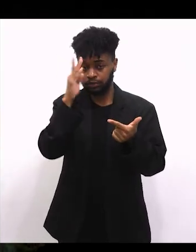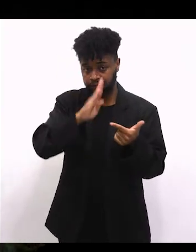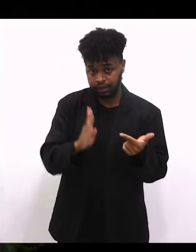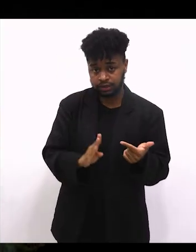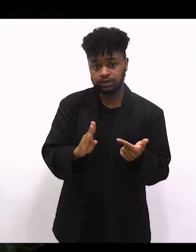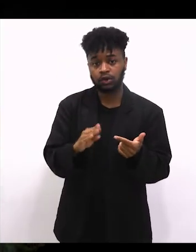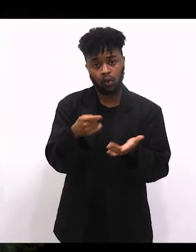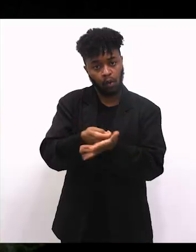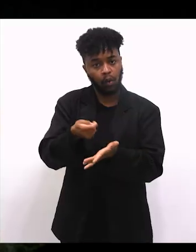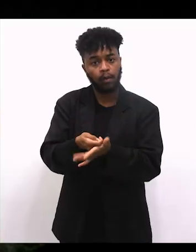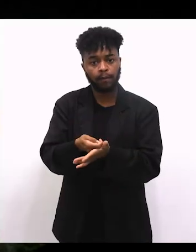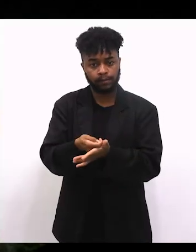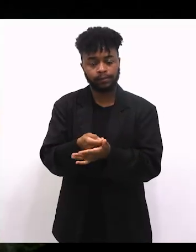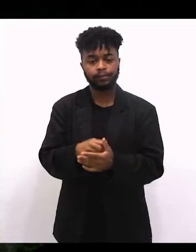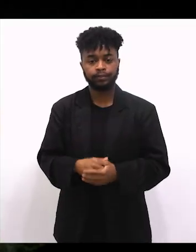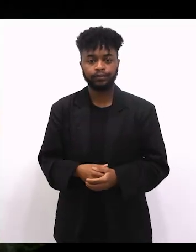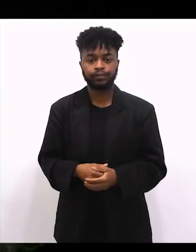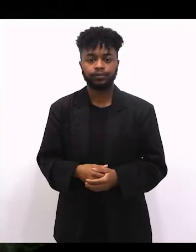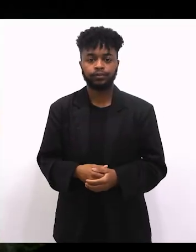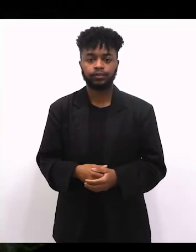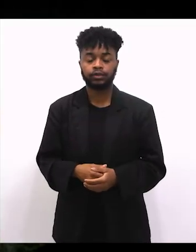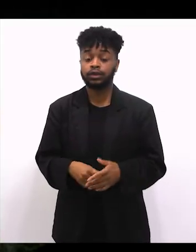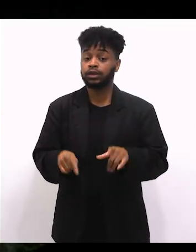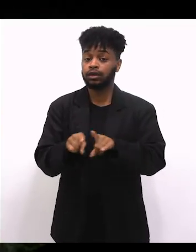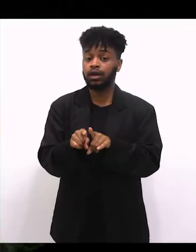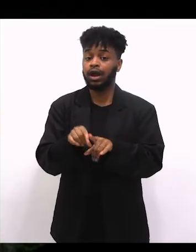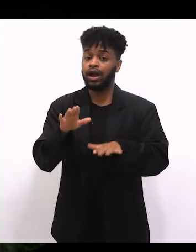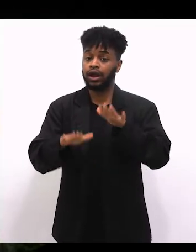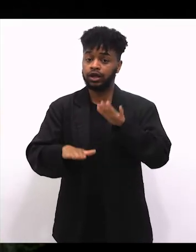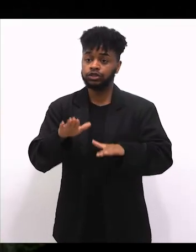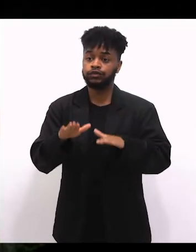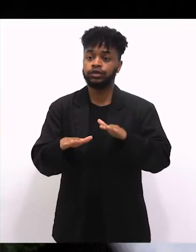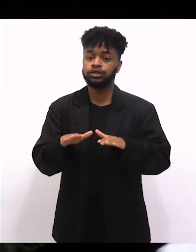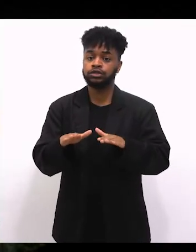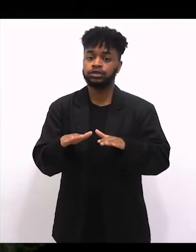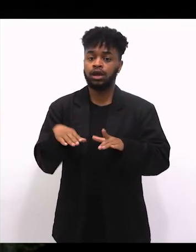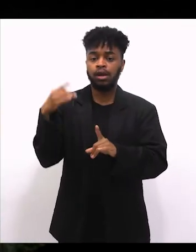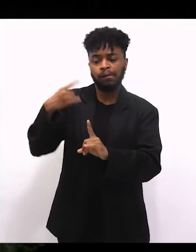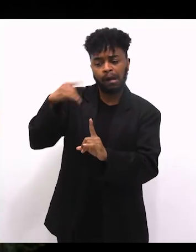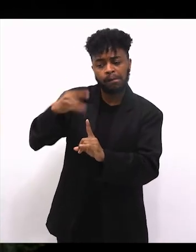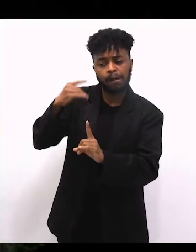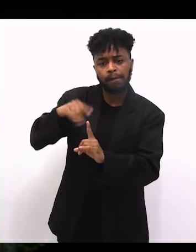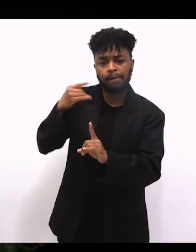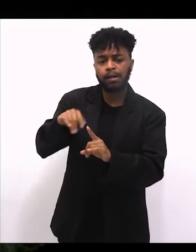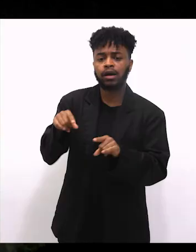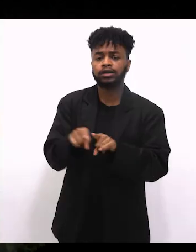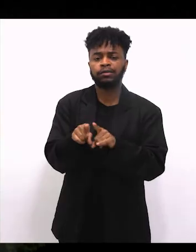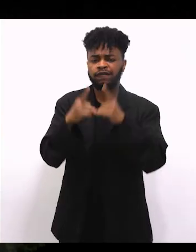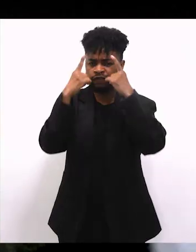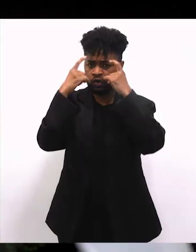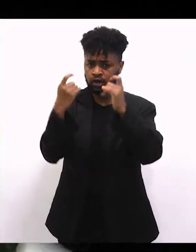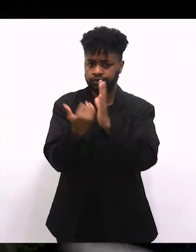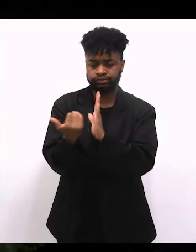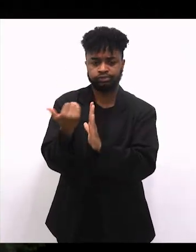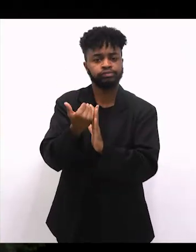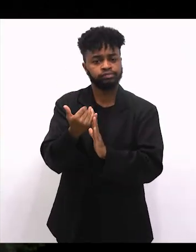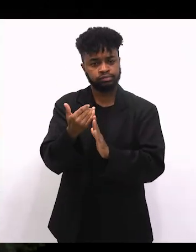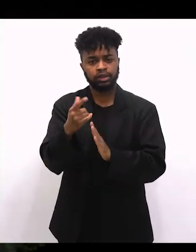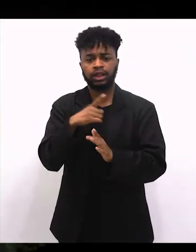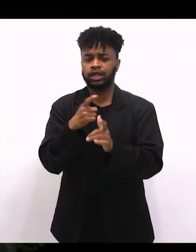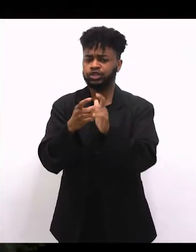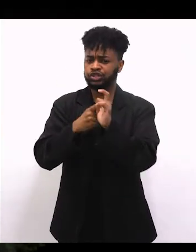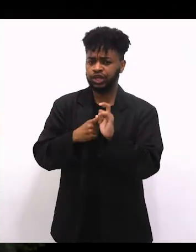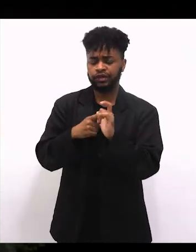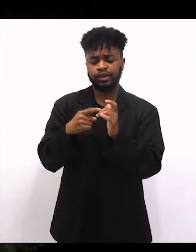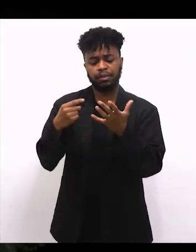São obrigados a aplicar golpes em outros brasileiros, são, às vezes, fisicamente agredidos, muita violência, enfim, a